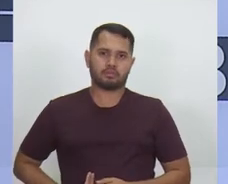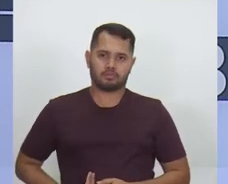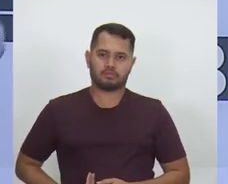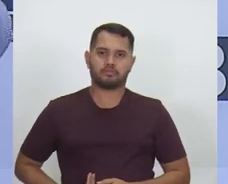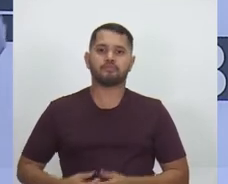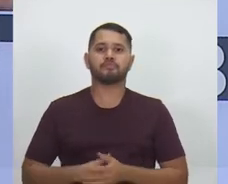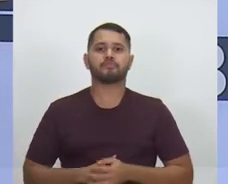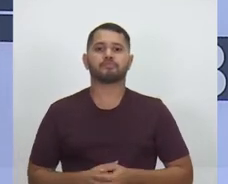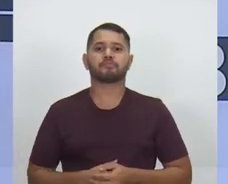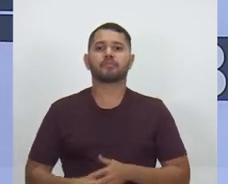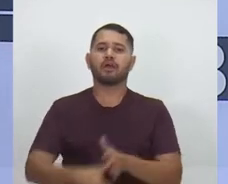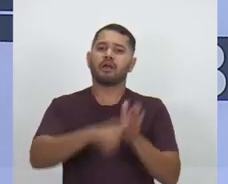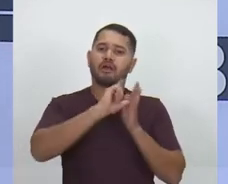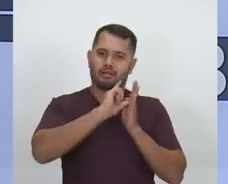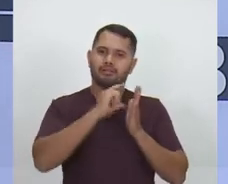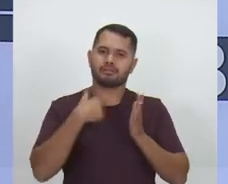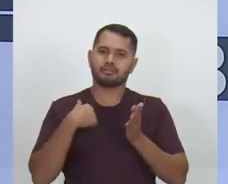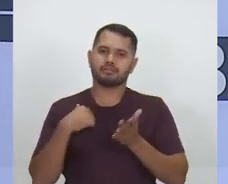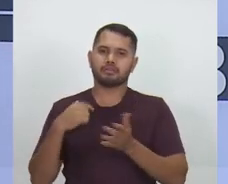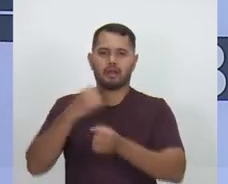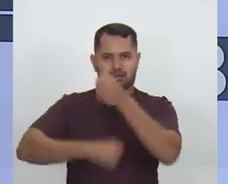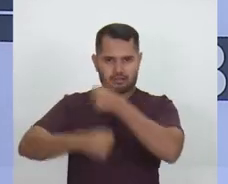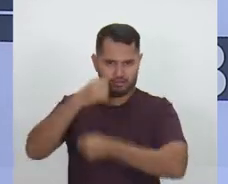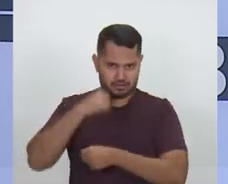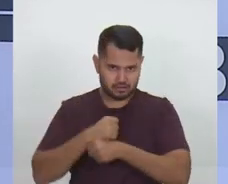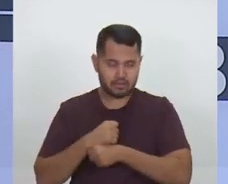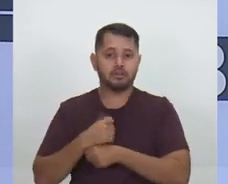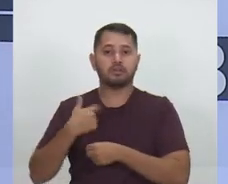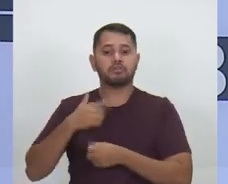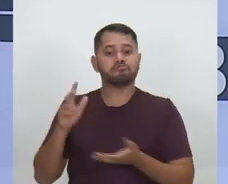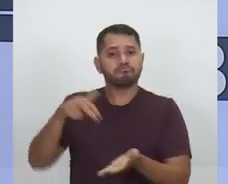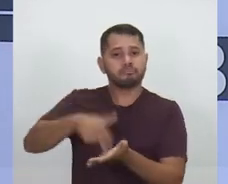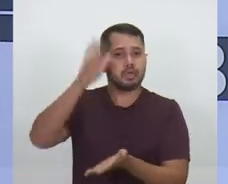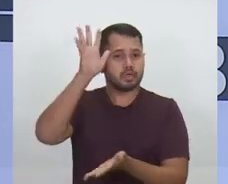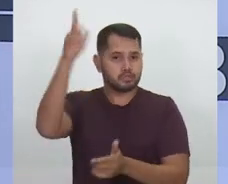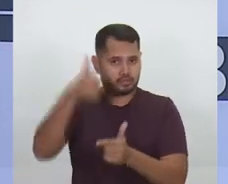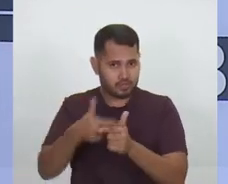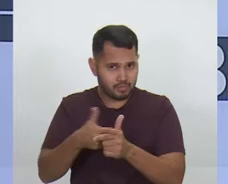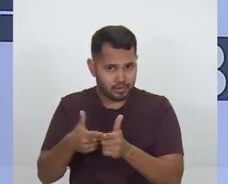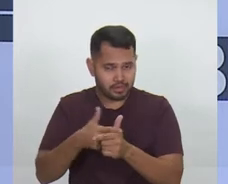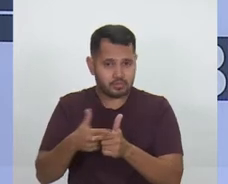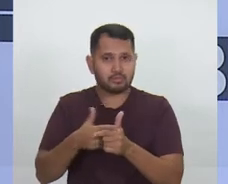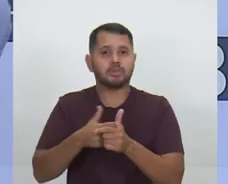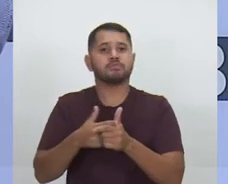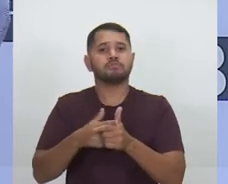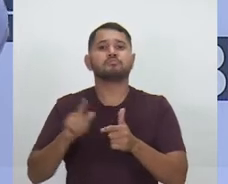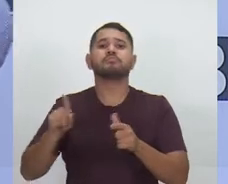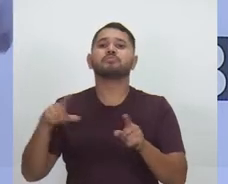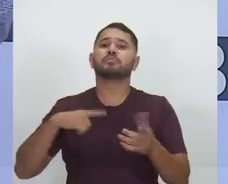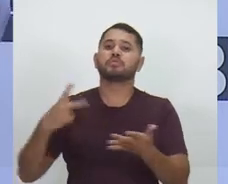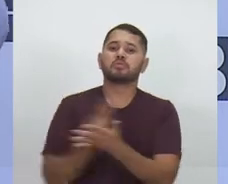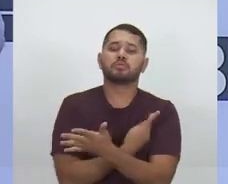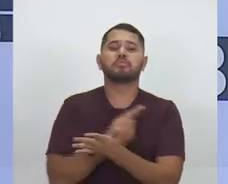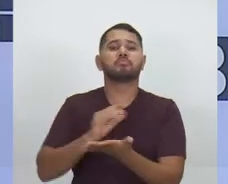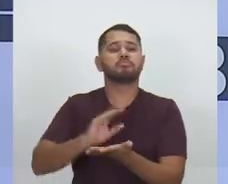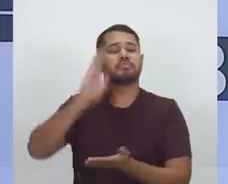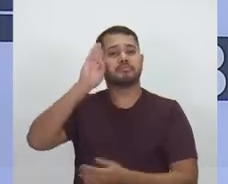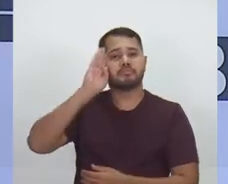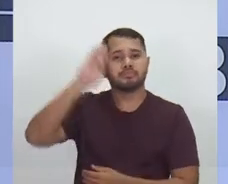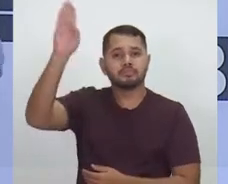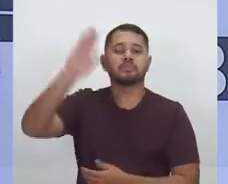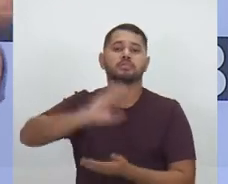quando estive ano passado para resolver um problema nós pagamos a maior